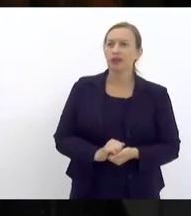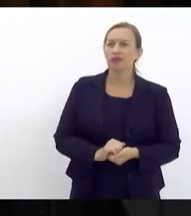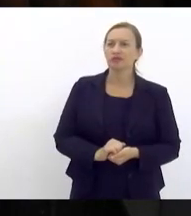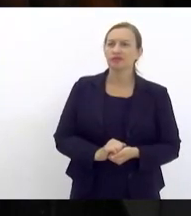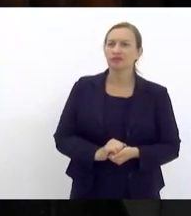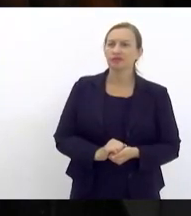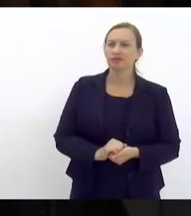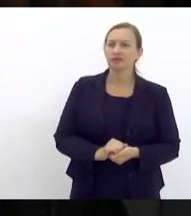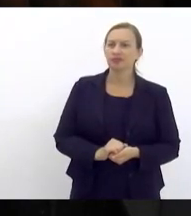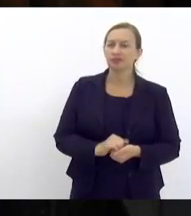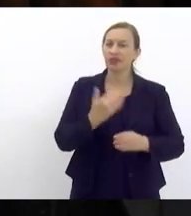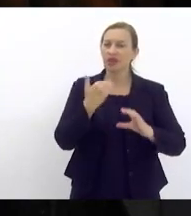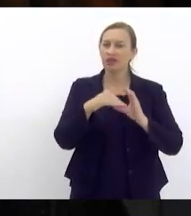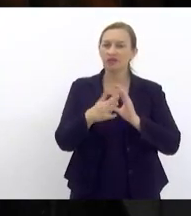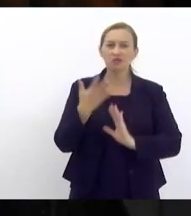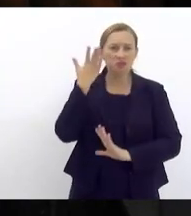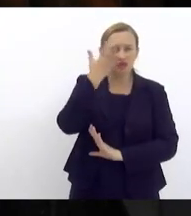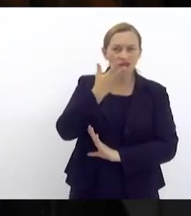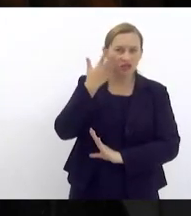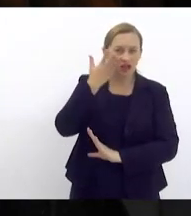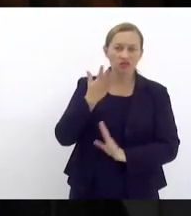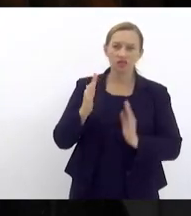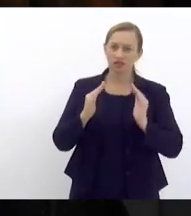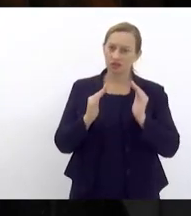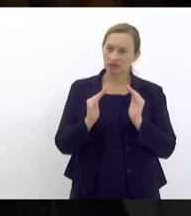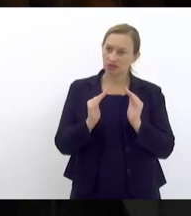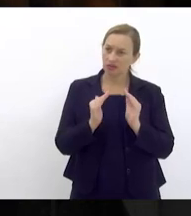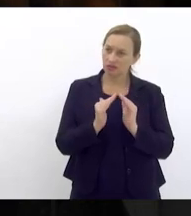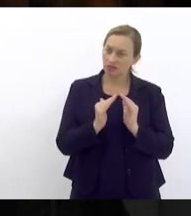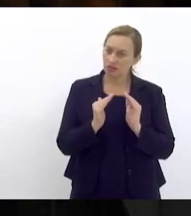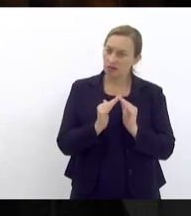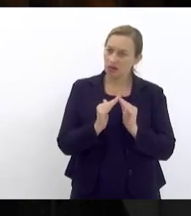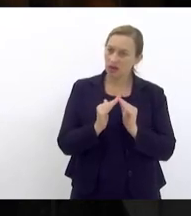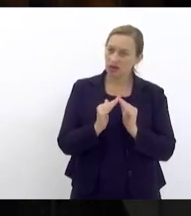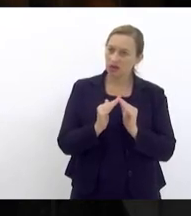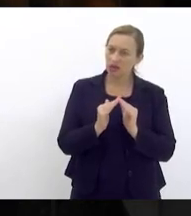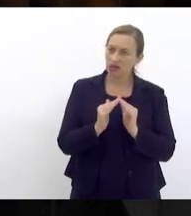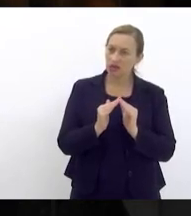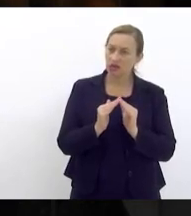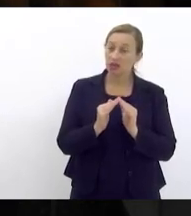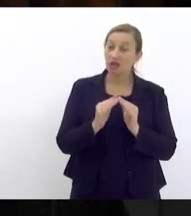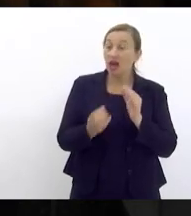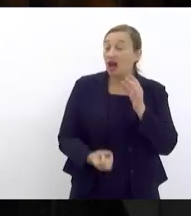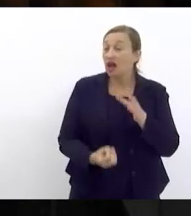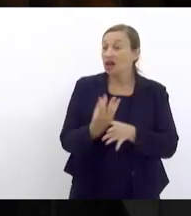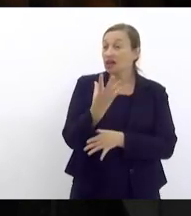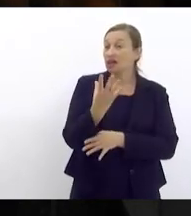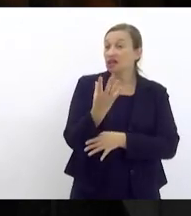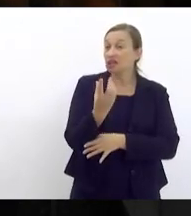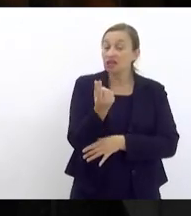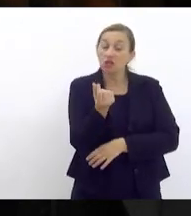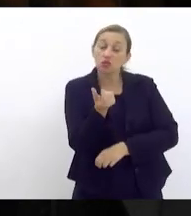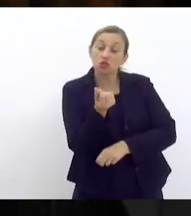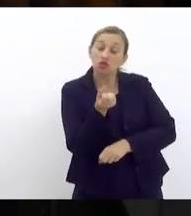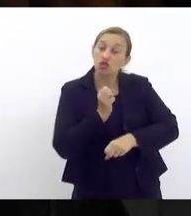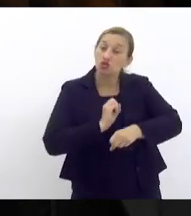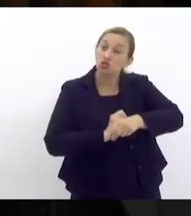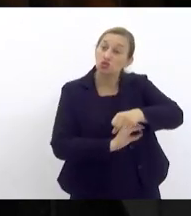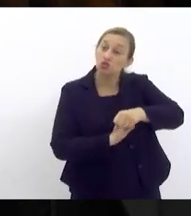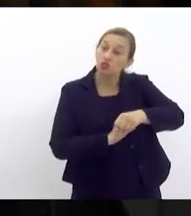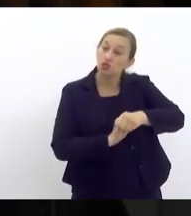que envie mensagem essa casa dispondo sobre a criação do fundo de recursos